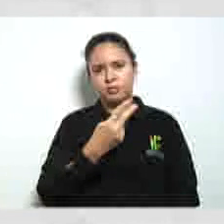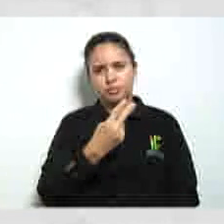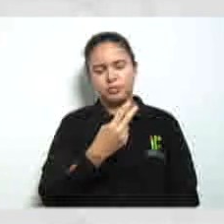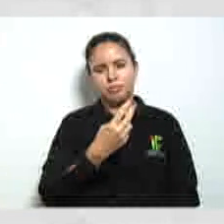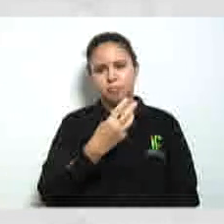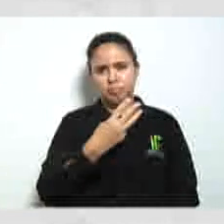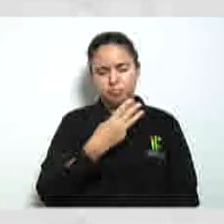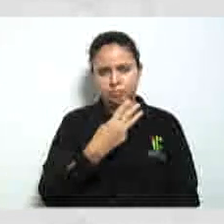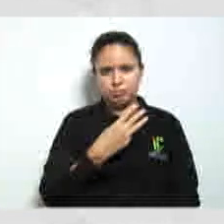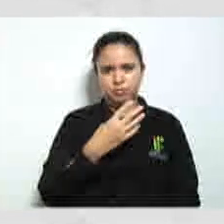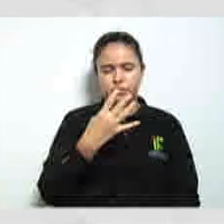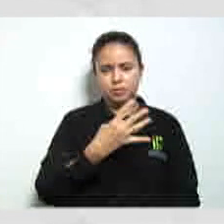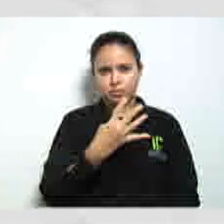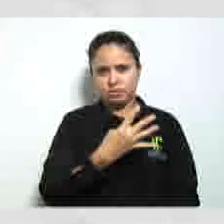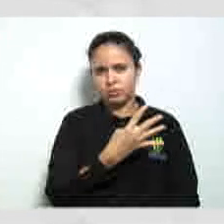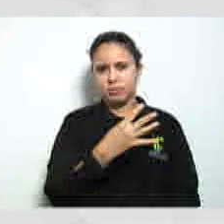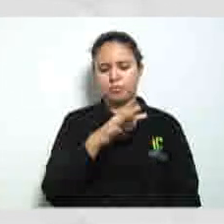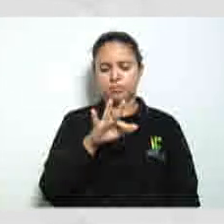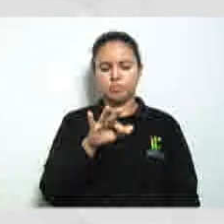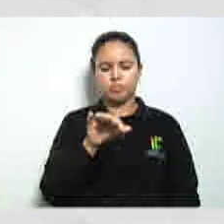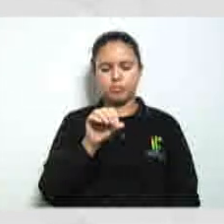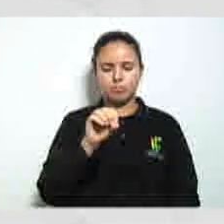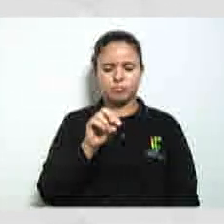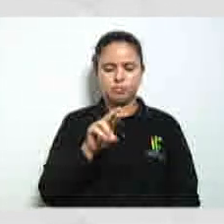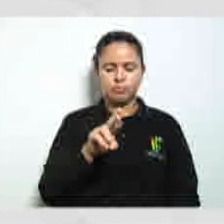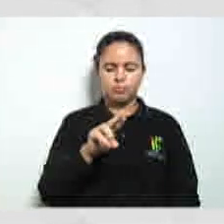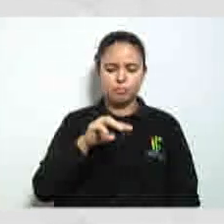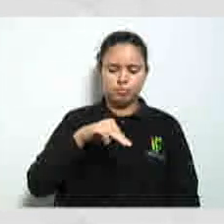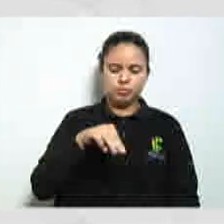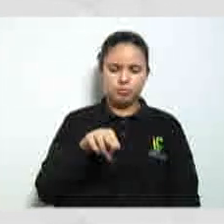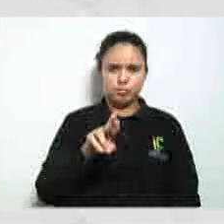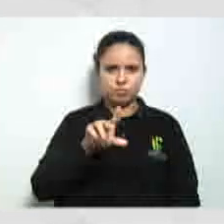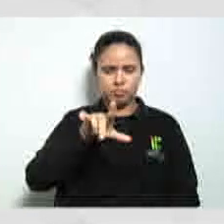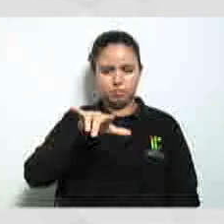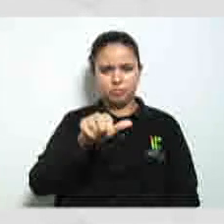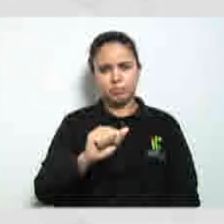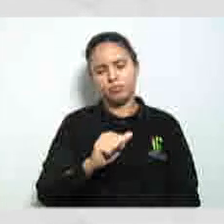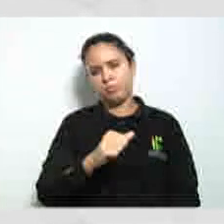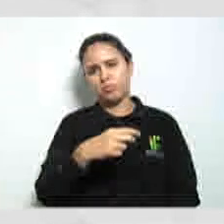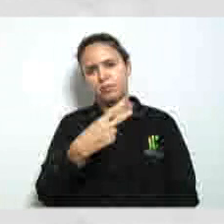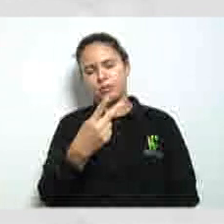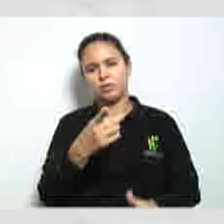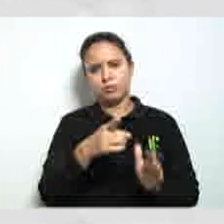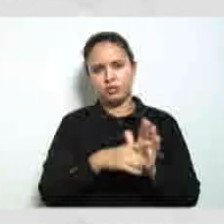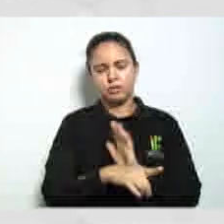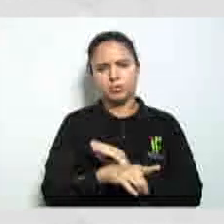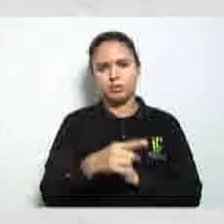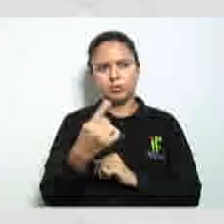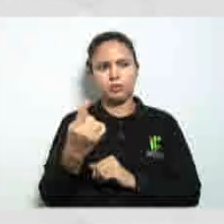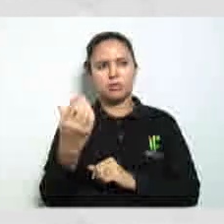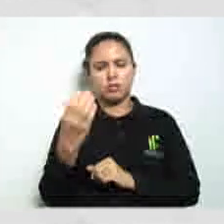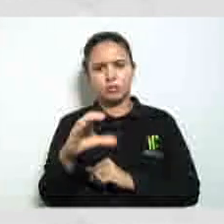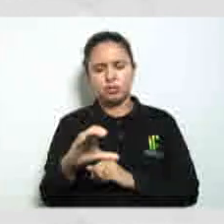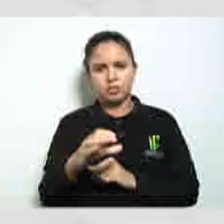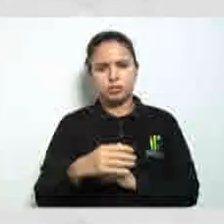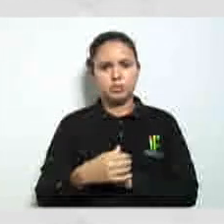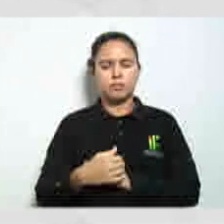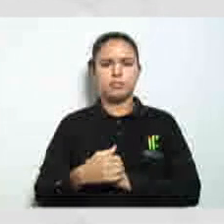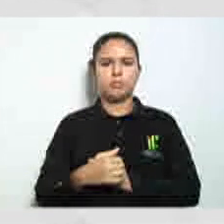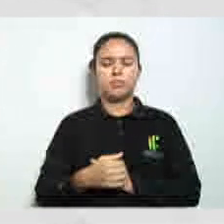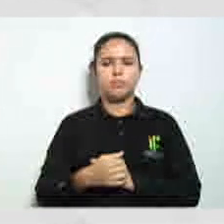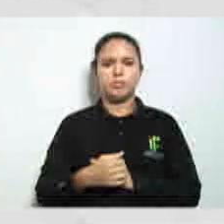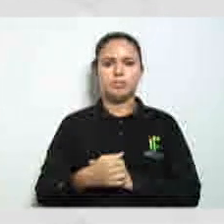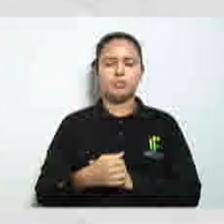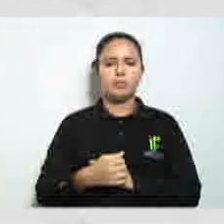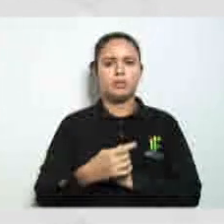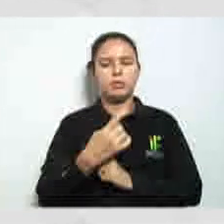terceira fórmula ou de quarta fórmula, ou seja, com 2 débitos e 1 crédito, com